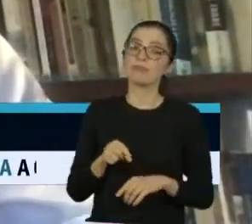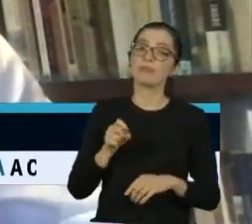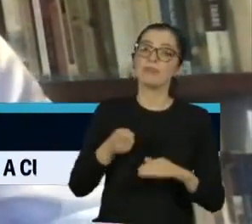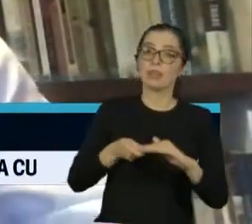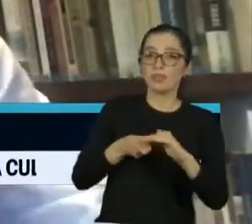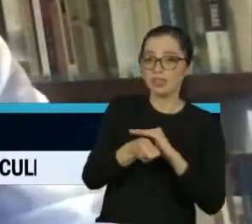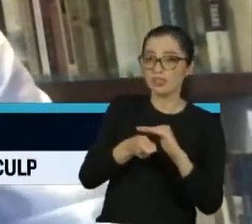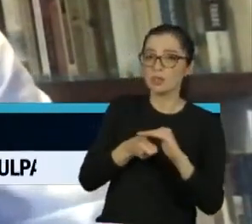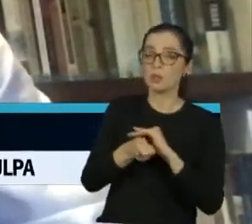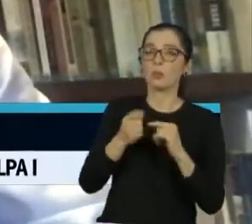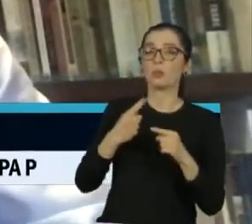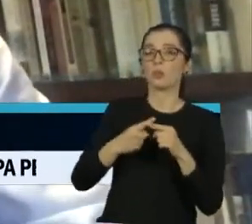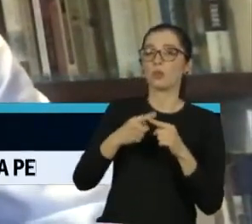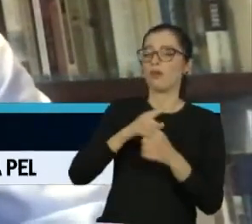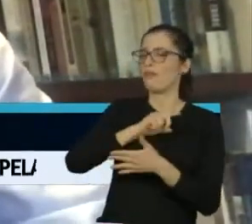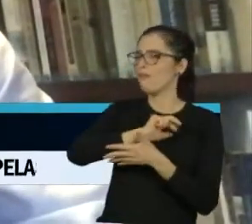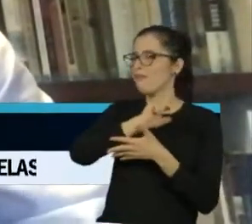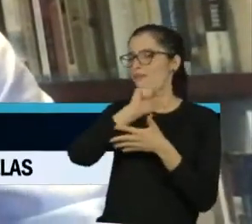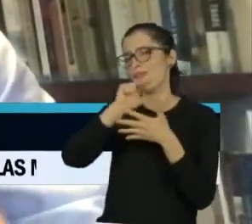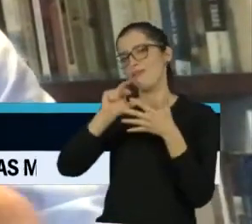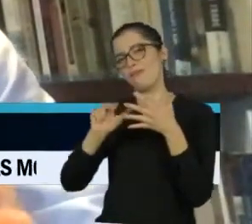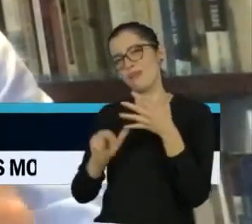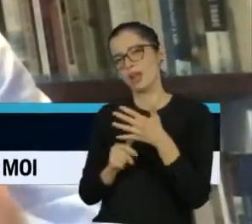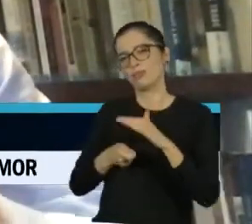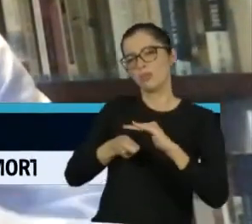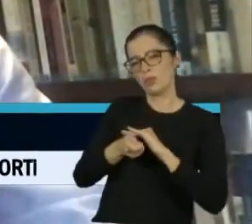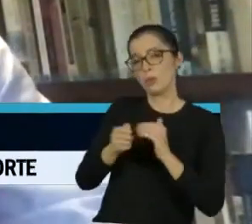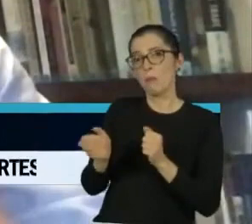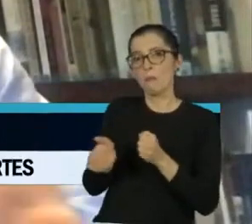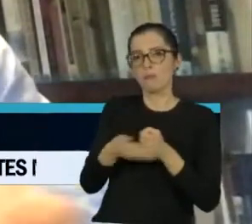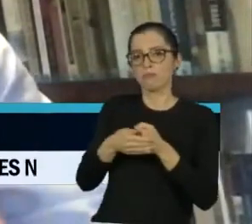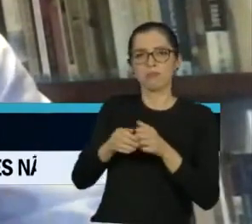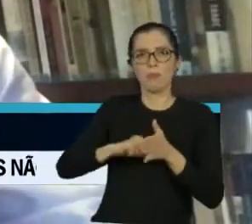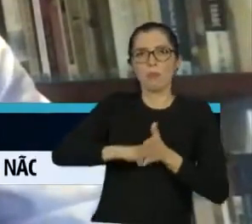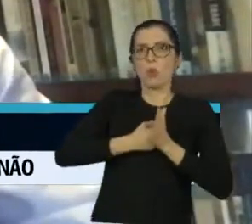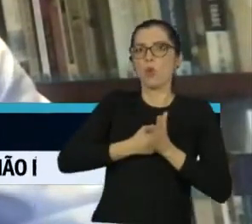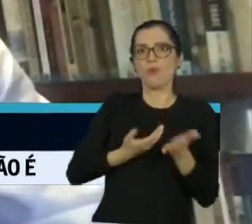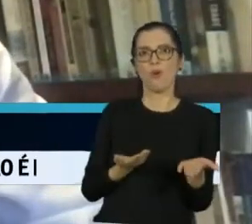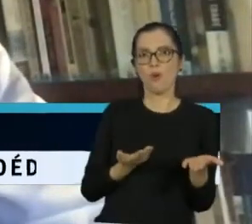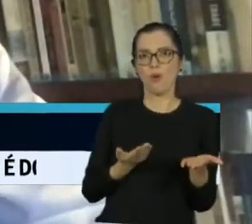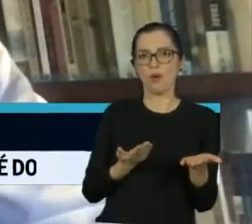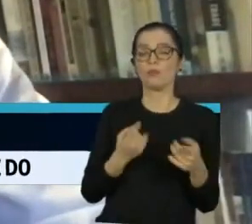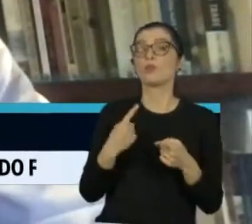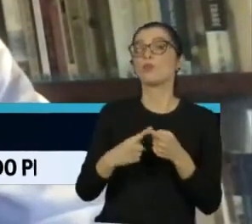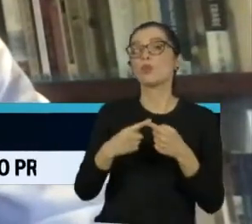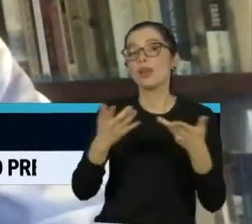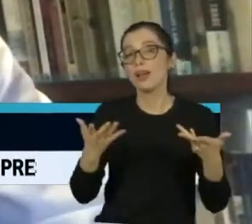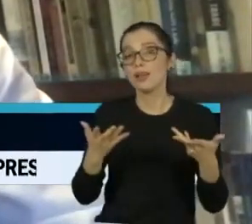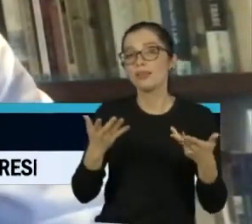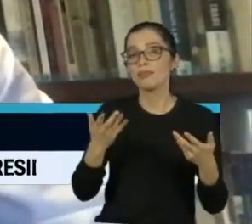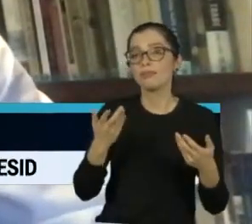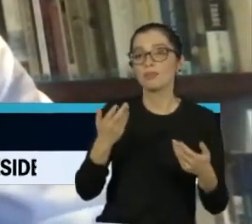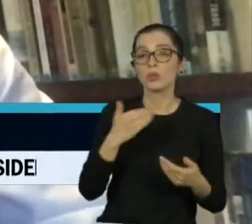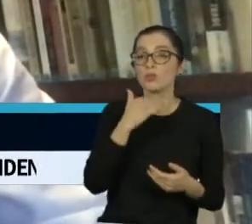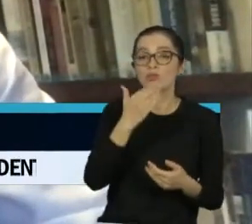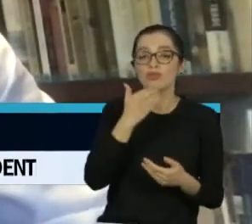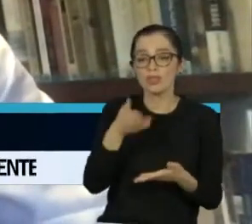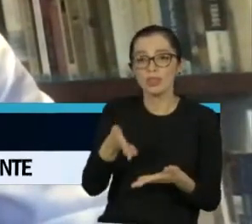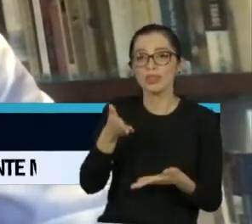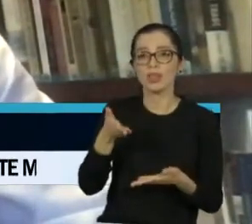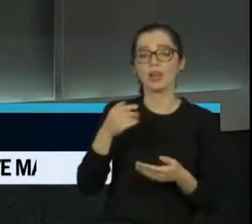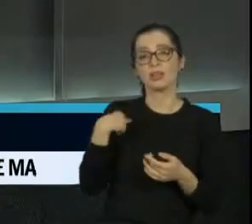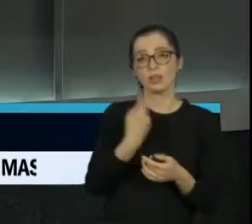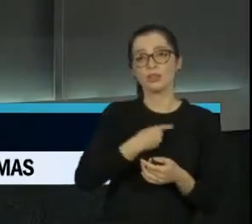de motivos. E é difícil você saber exatamente que motivo levou a que afastamento. Mas não há dúvida que nós já